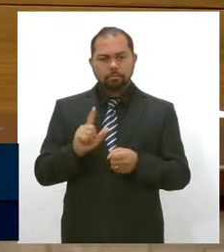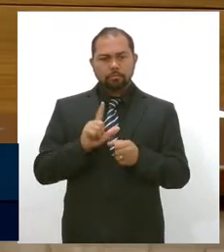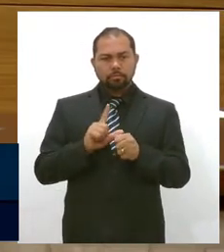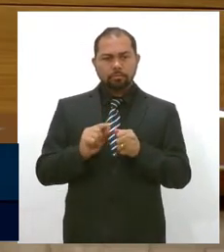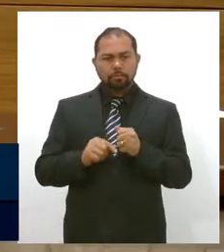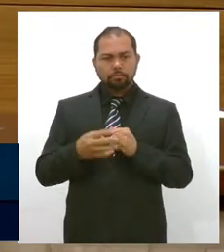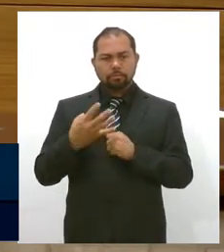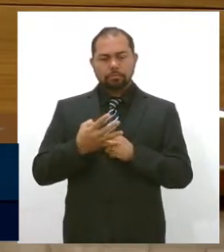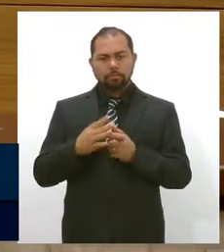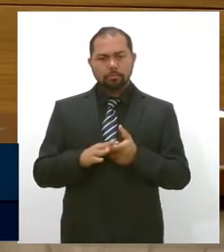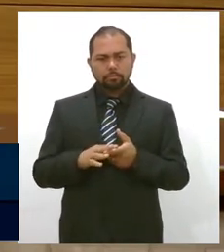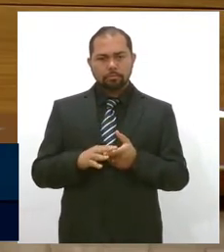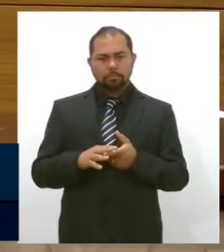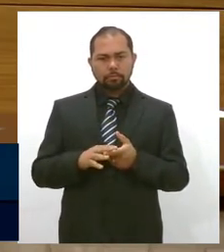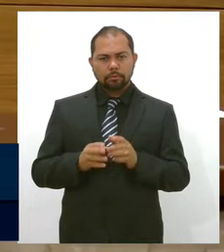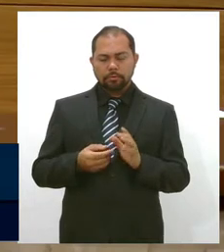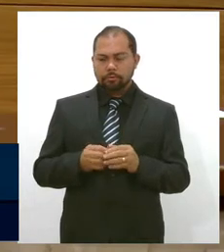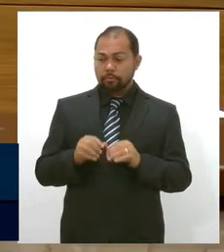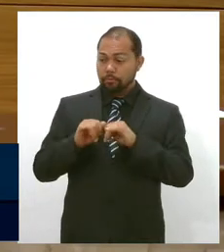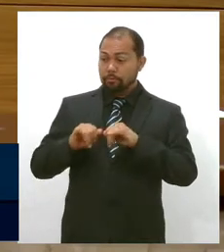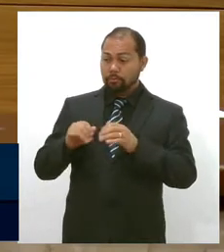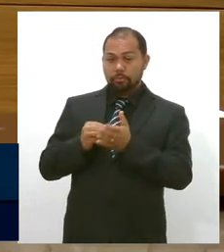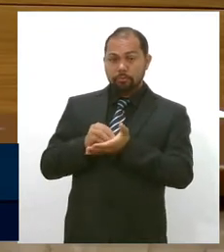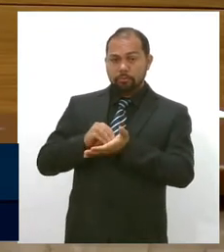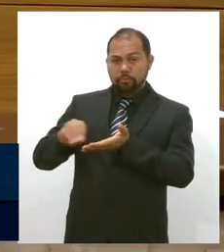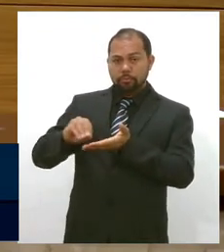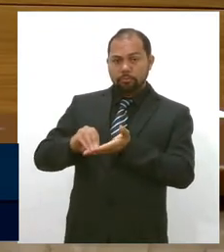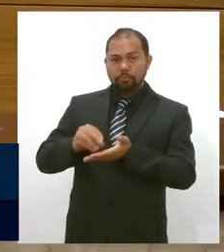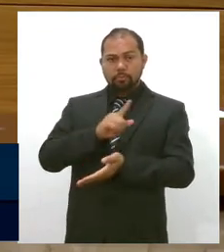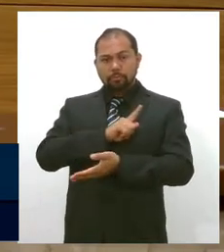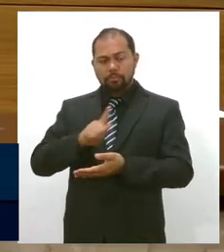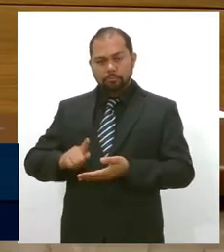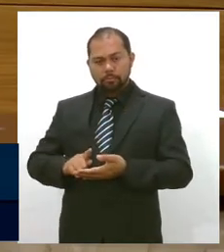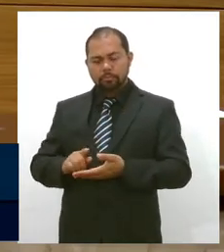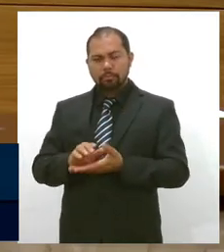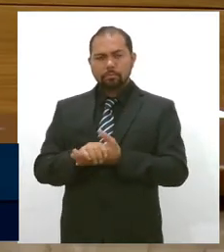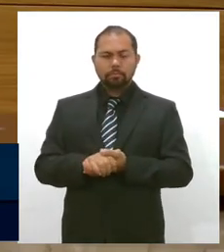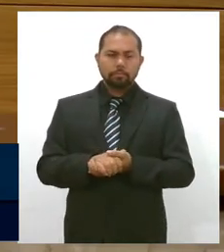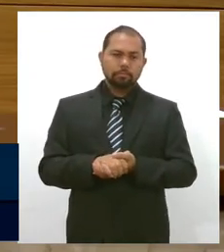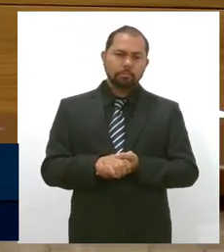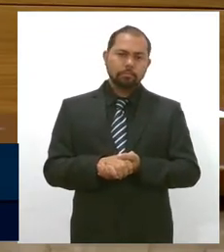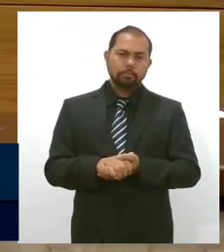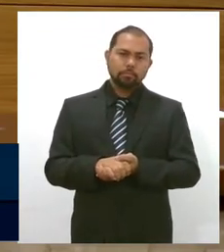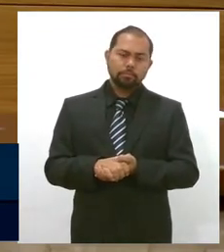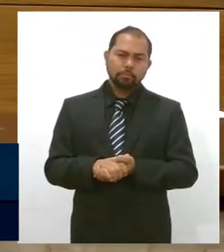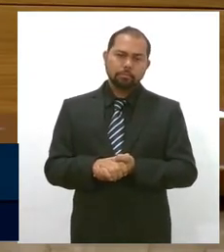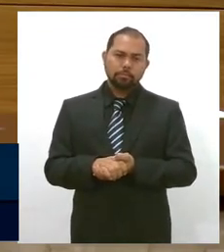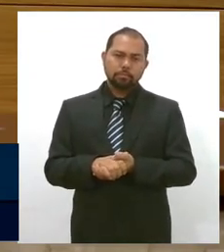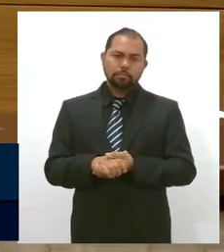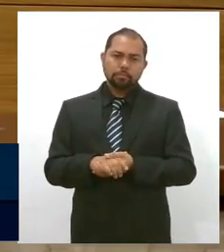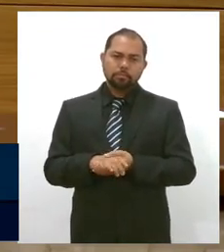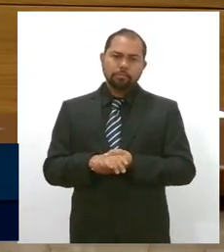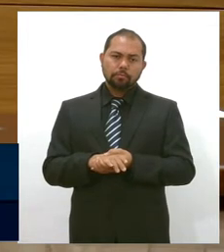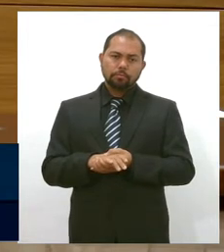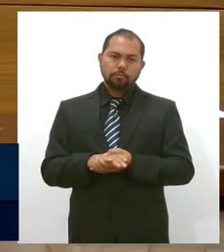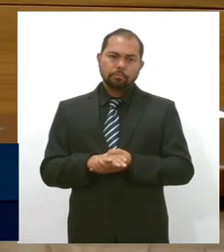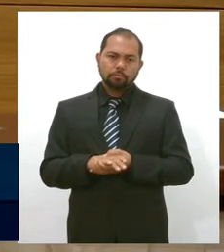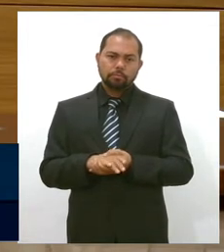enviado ao excelente senhor governador do Estado, Sergipe, Belivaldo Chagas, via Sedurbis, representante pelo